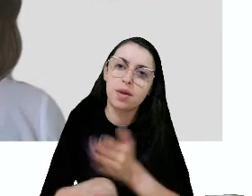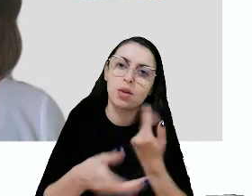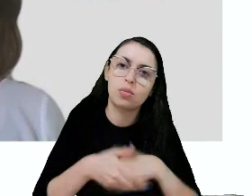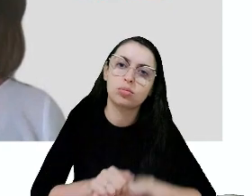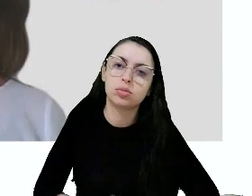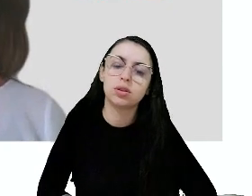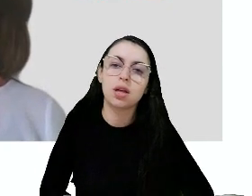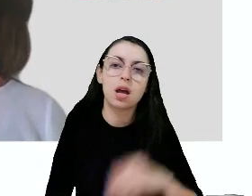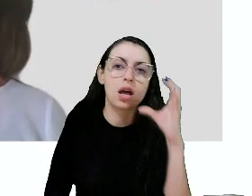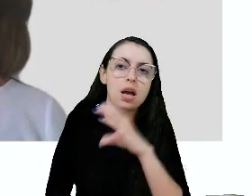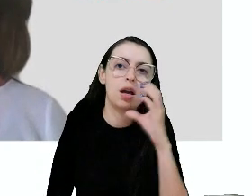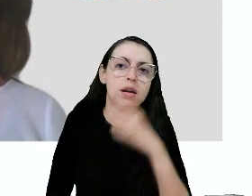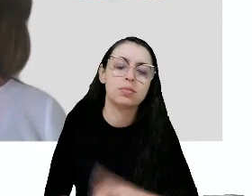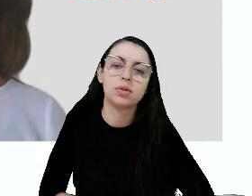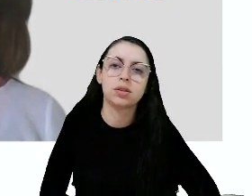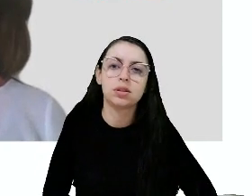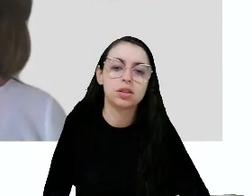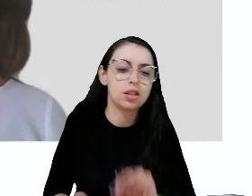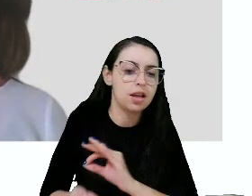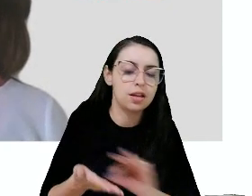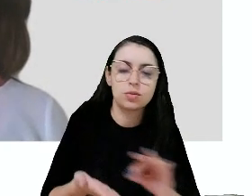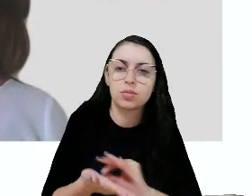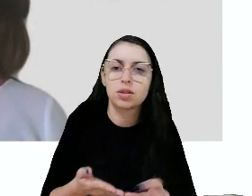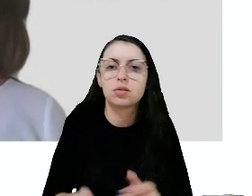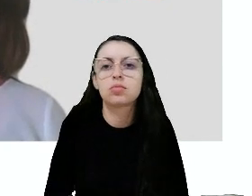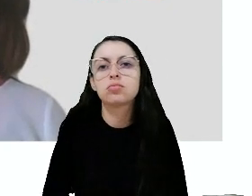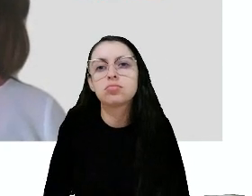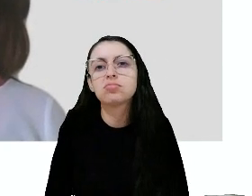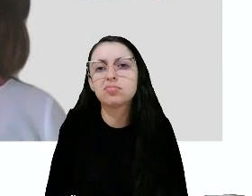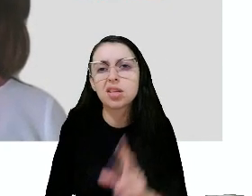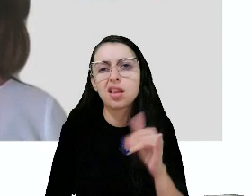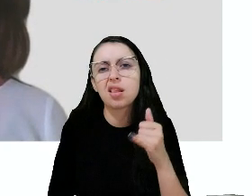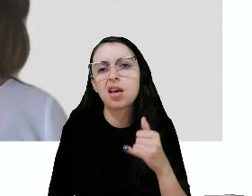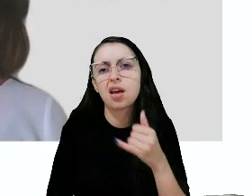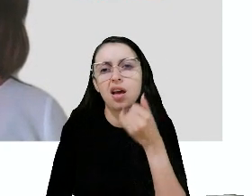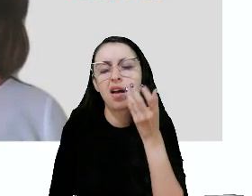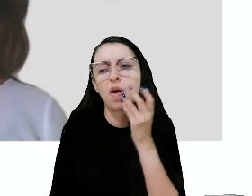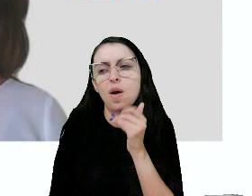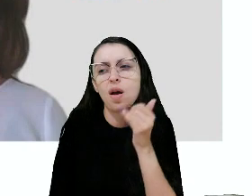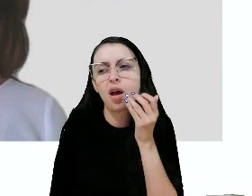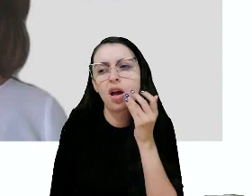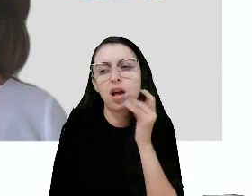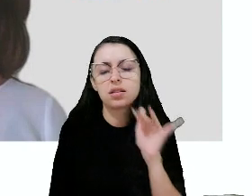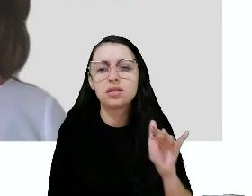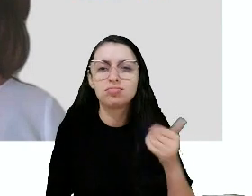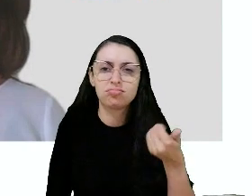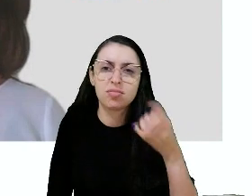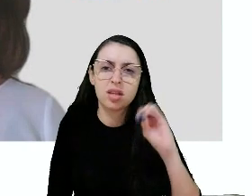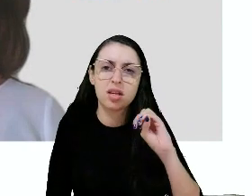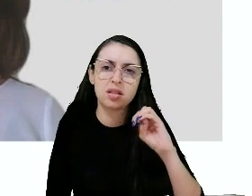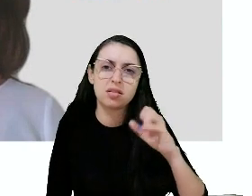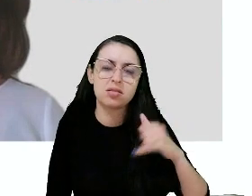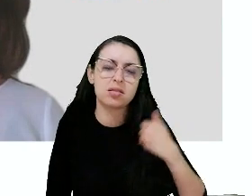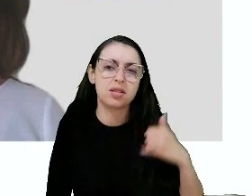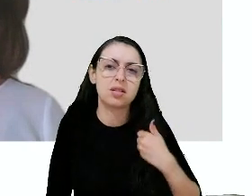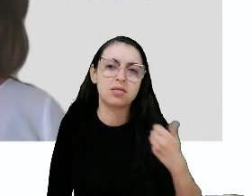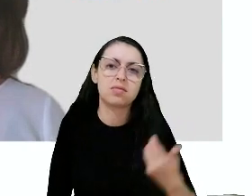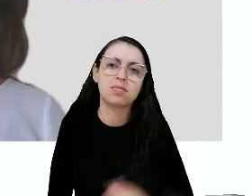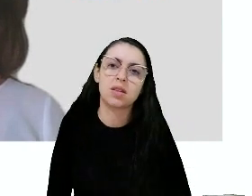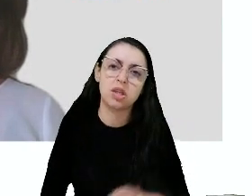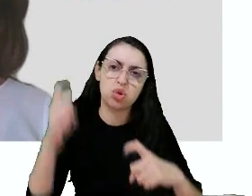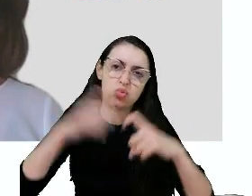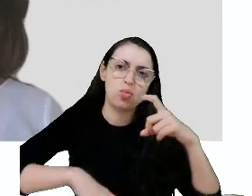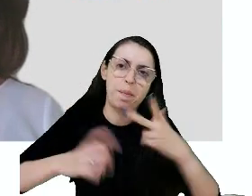comentário, vai ser breve, né? Eu cheguei a escrever a respeito, é sobre esse caso da menina do Espírito Santo, de 10 anos, não é? Ela teria